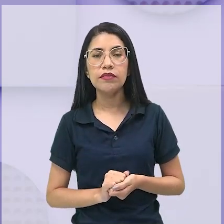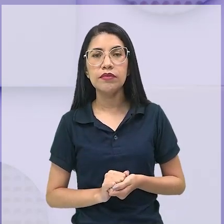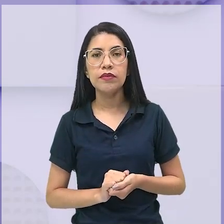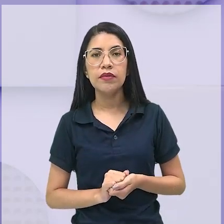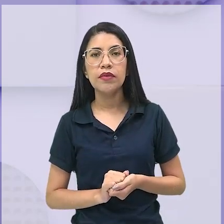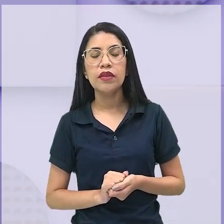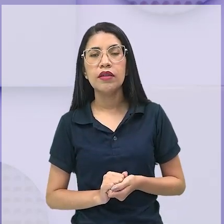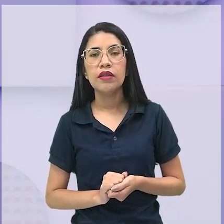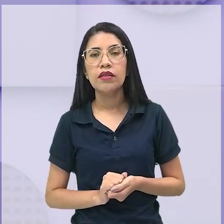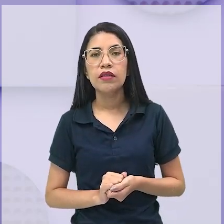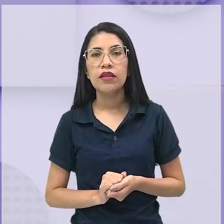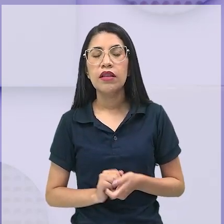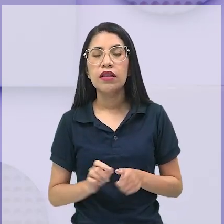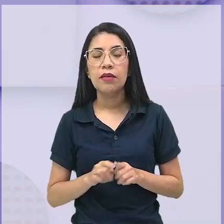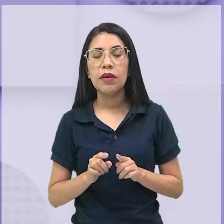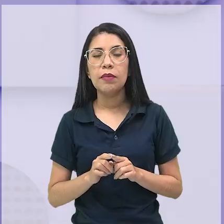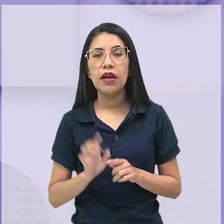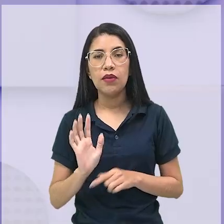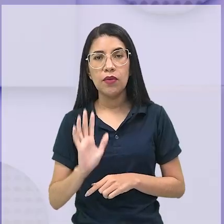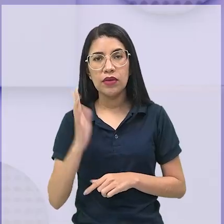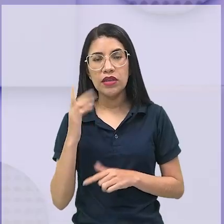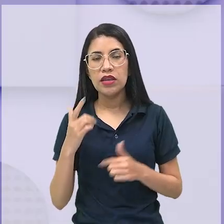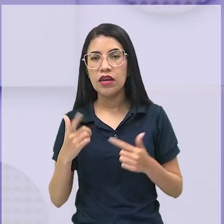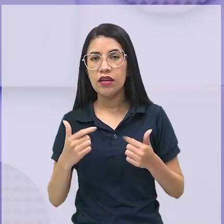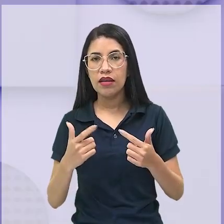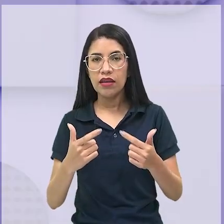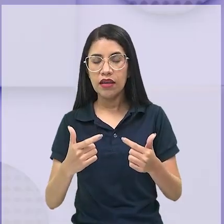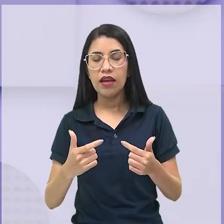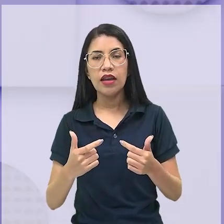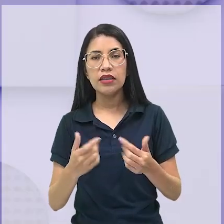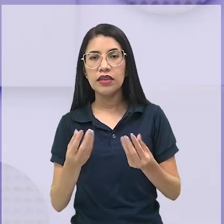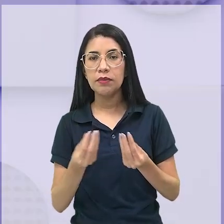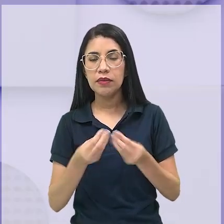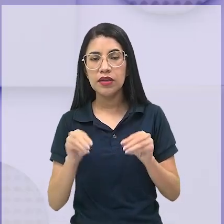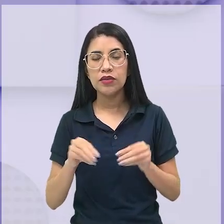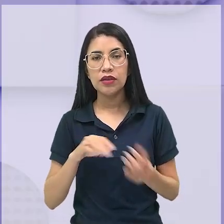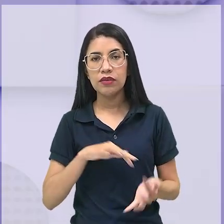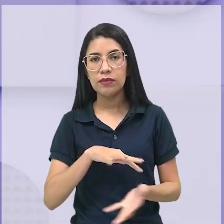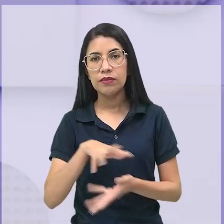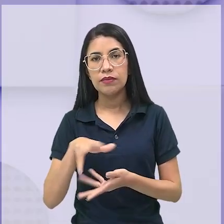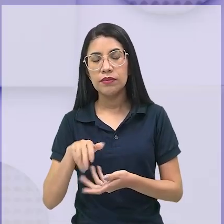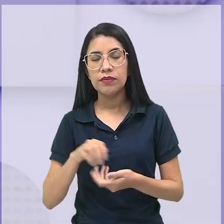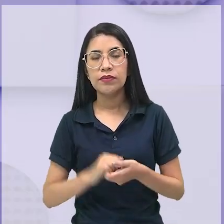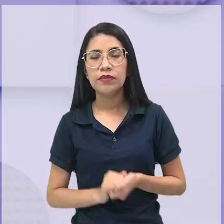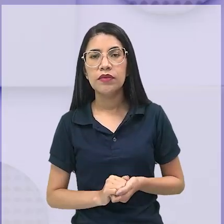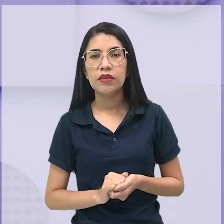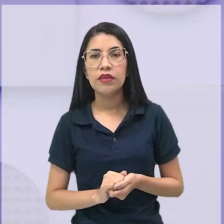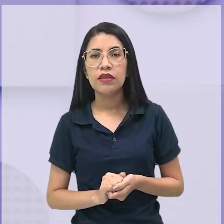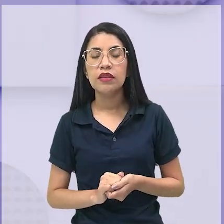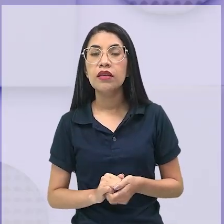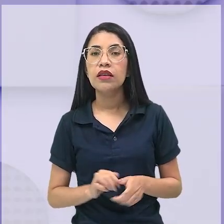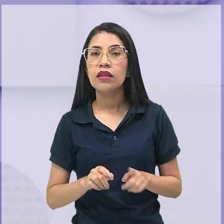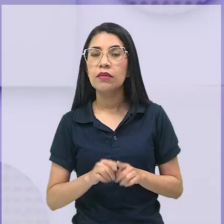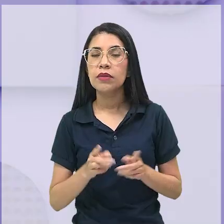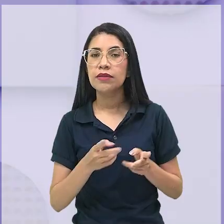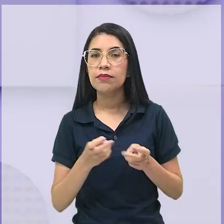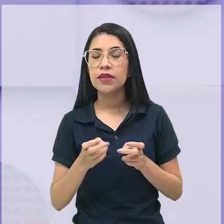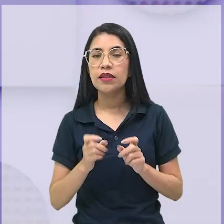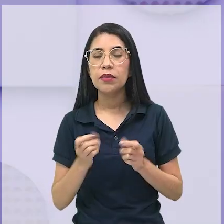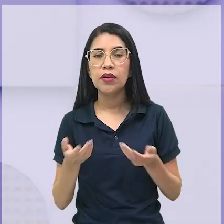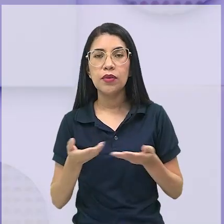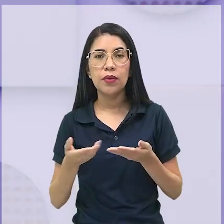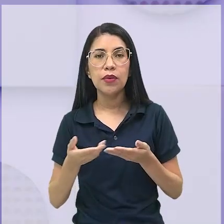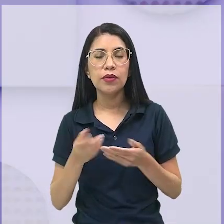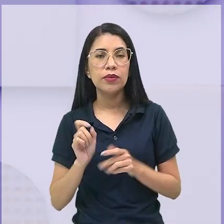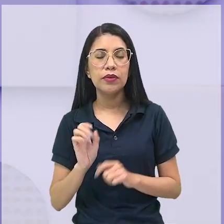coexistir e causar danos irreversíveis ao planeta Terra. Ultimamente, nós temos presenciado